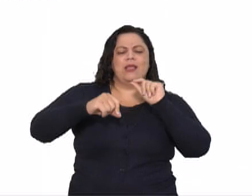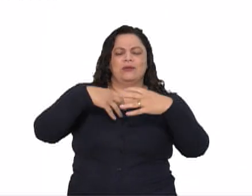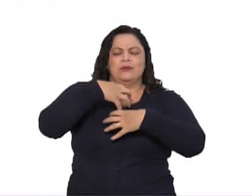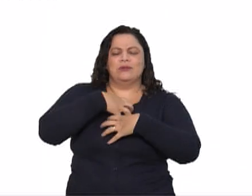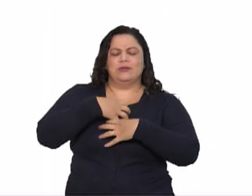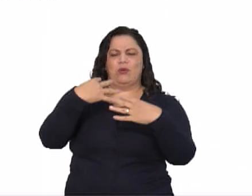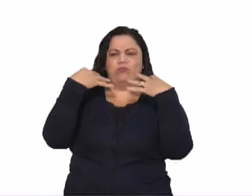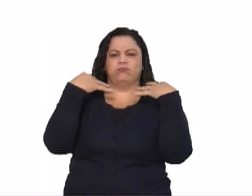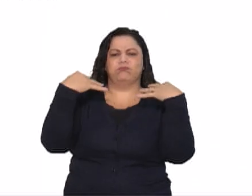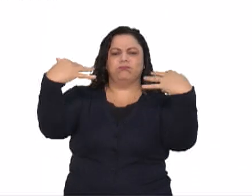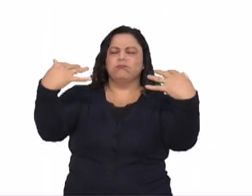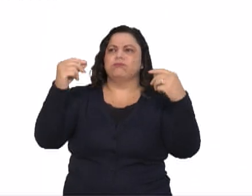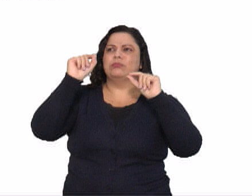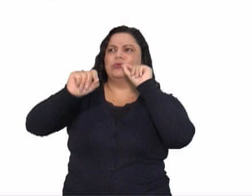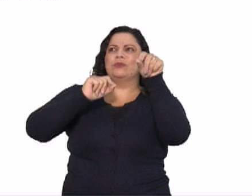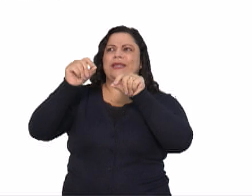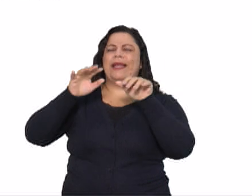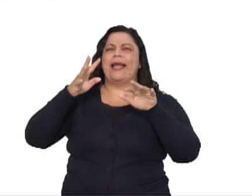resposta.